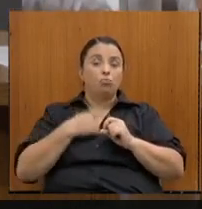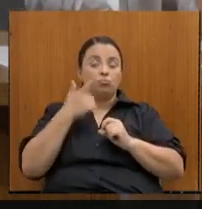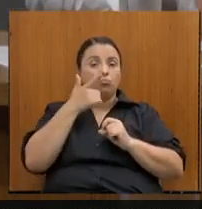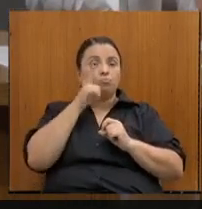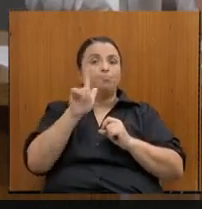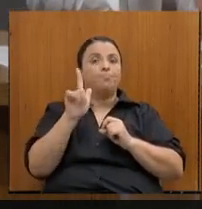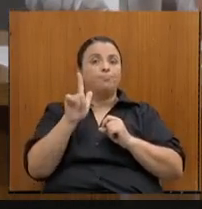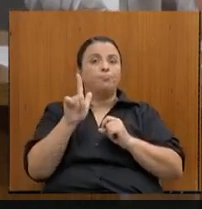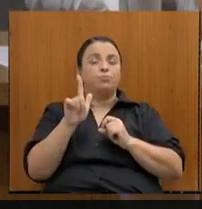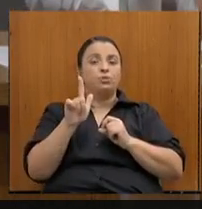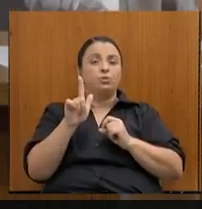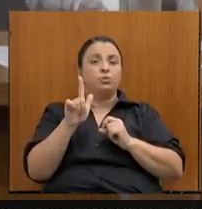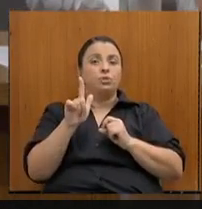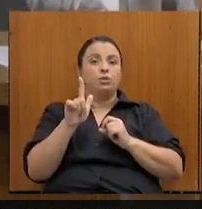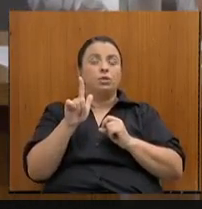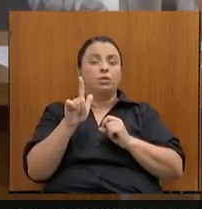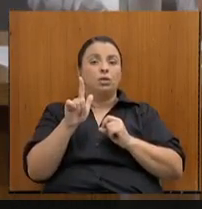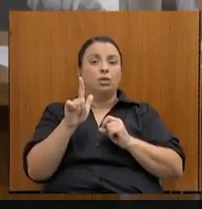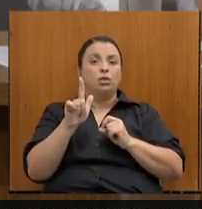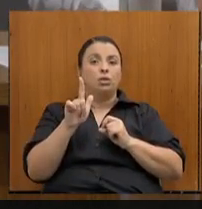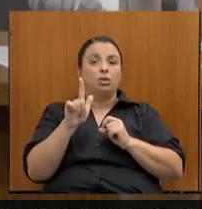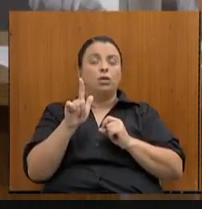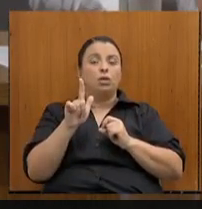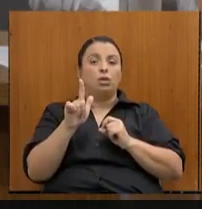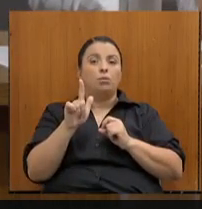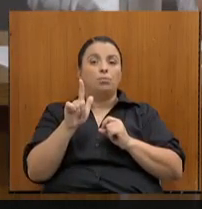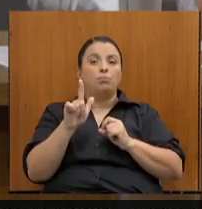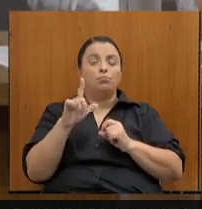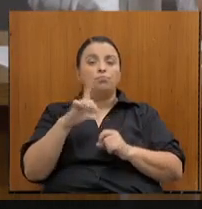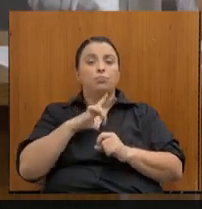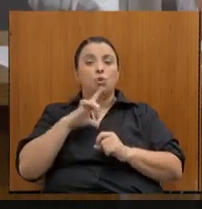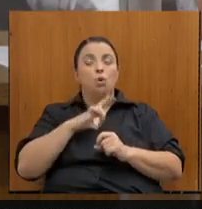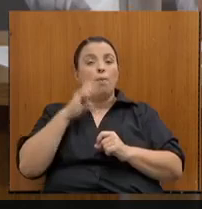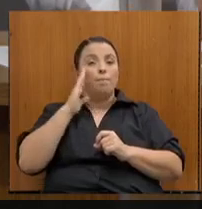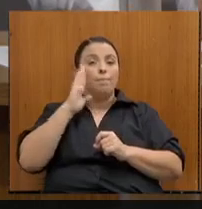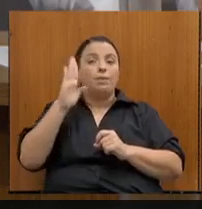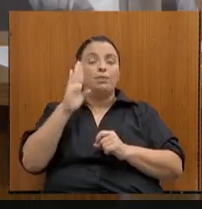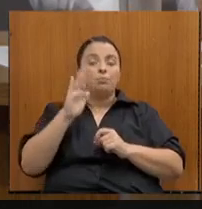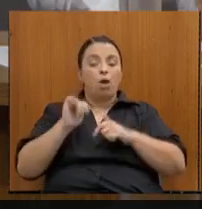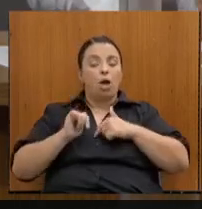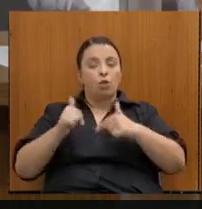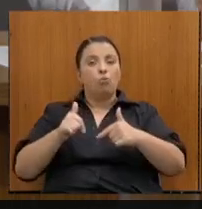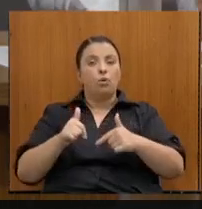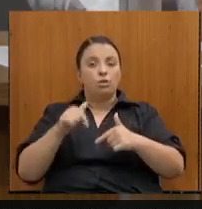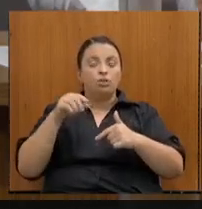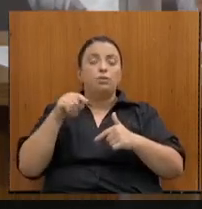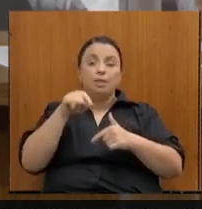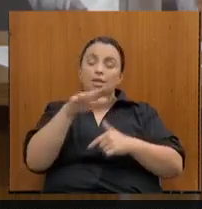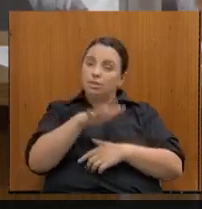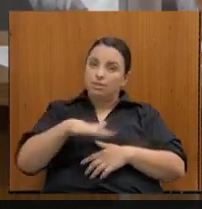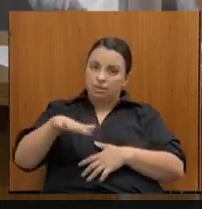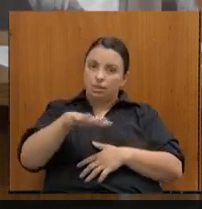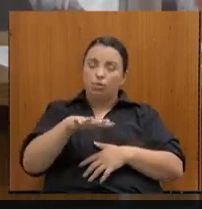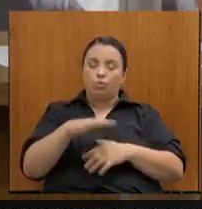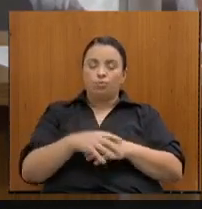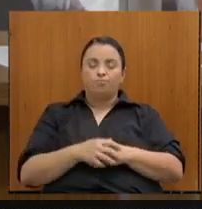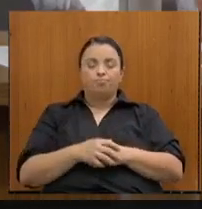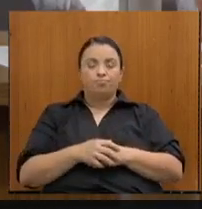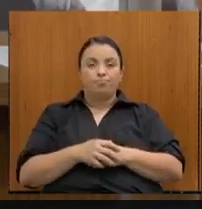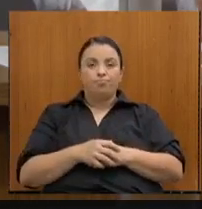é o primo um dos principais Atlantis dentro do setor bom é